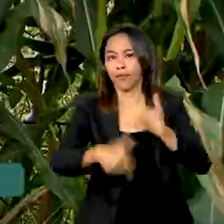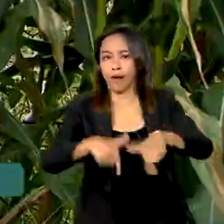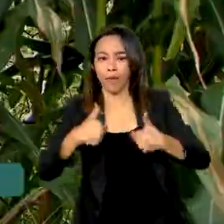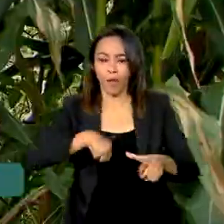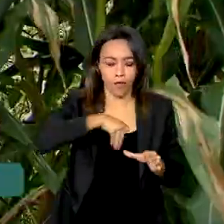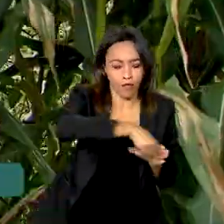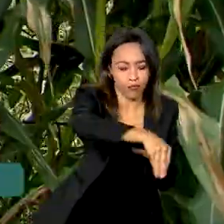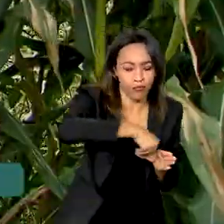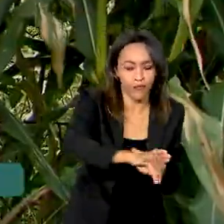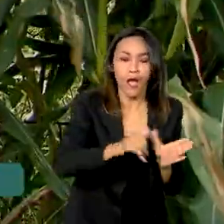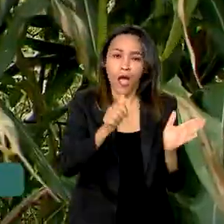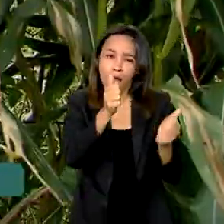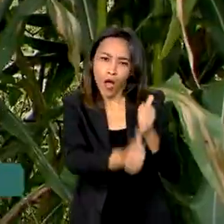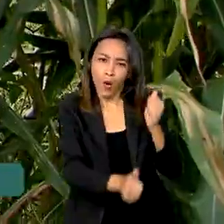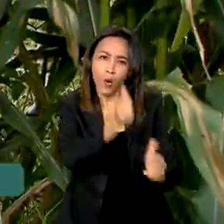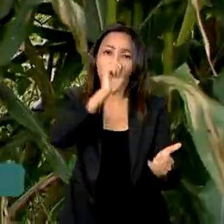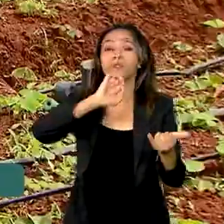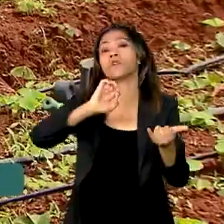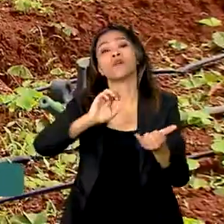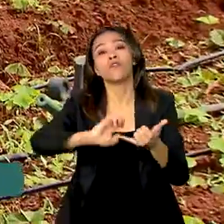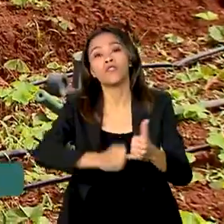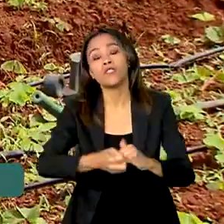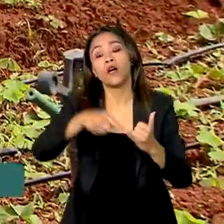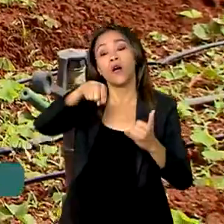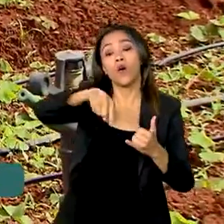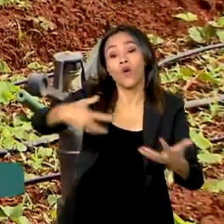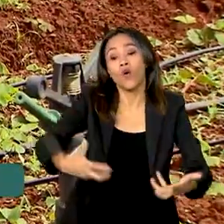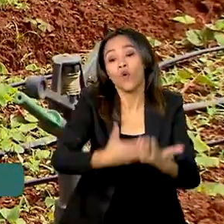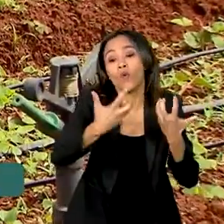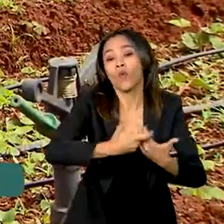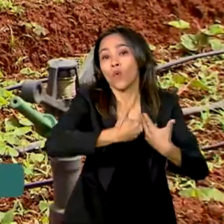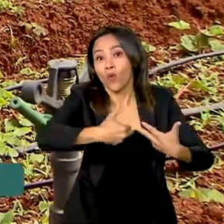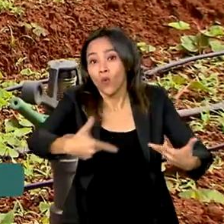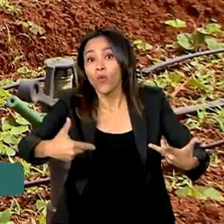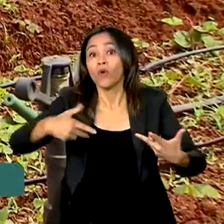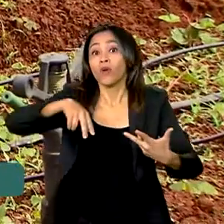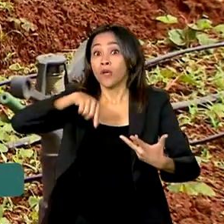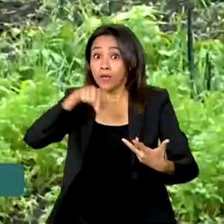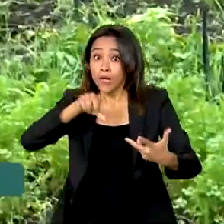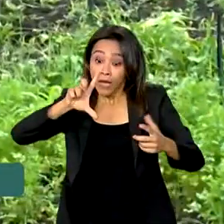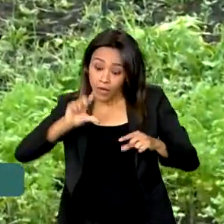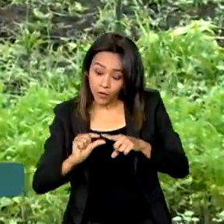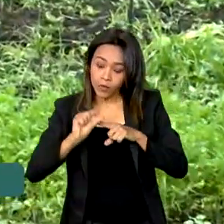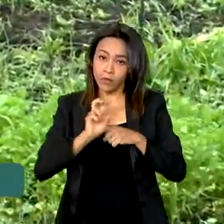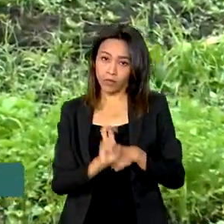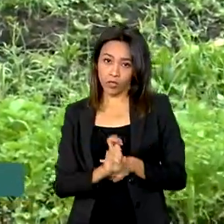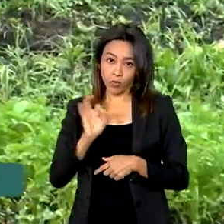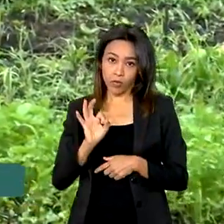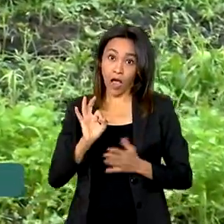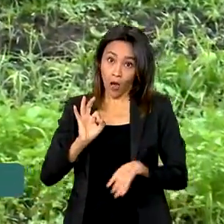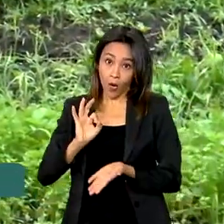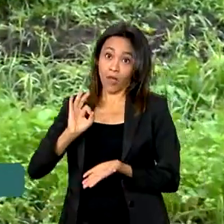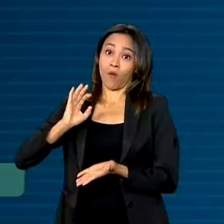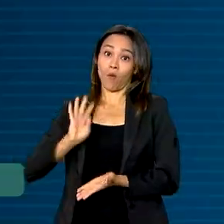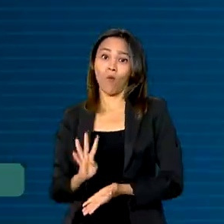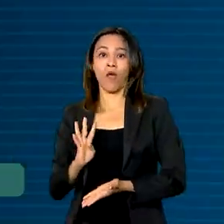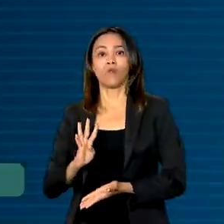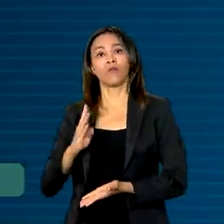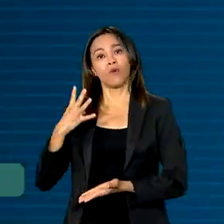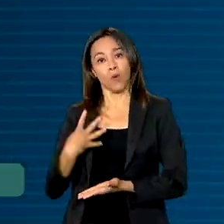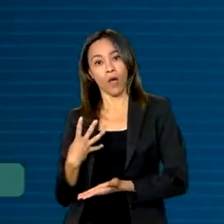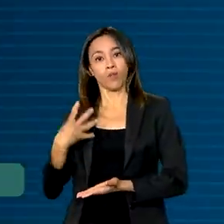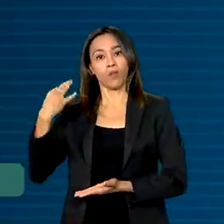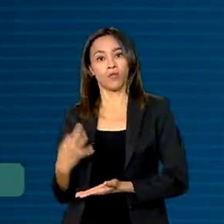como arroz, feijão, verduras e legumes, por exemplo, a taxa caiu de 5% para 4% ao ano. A